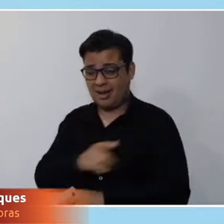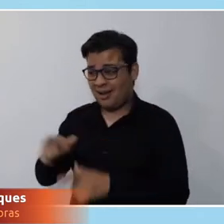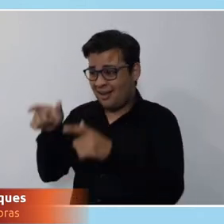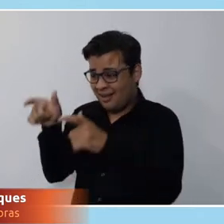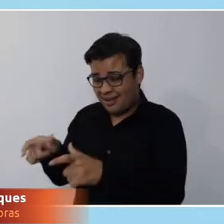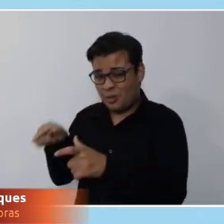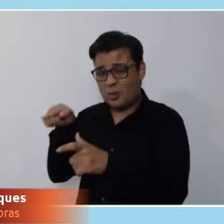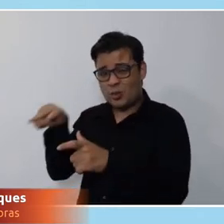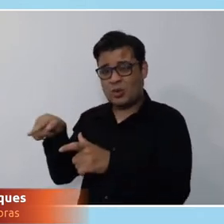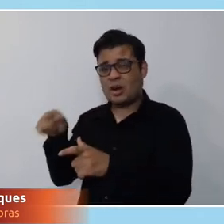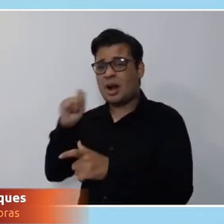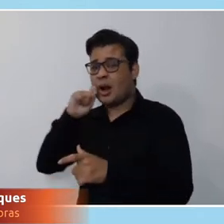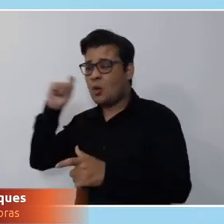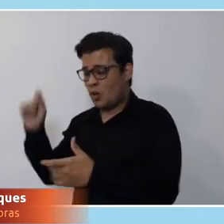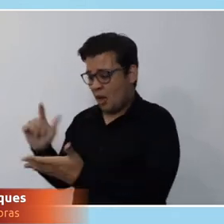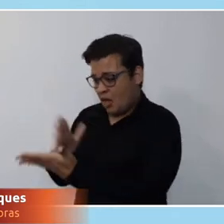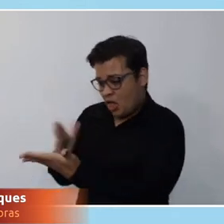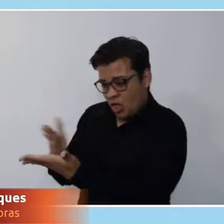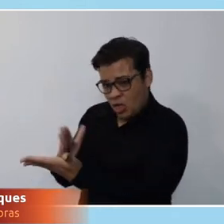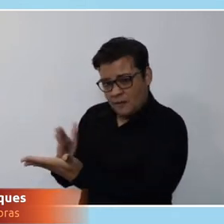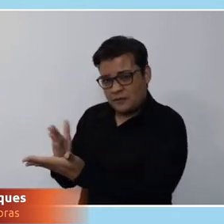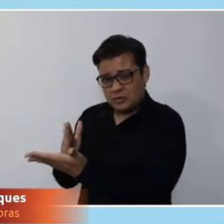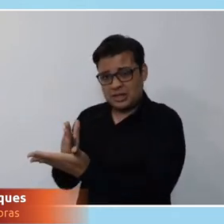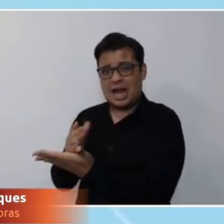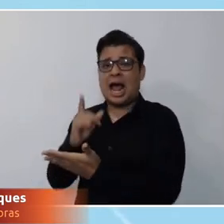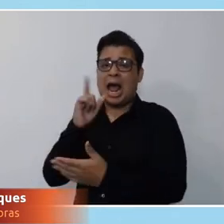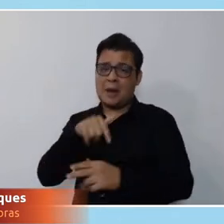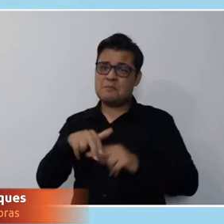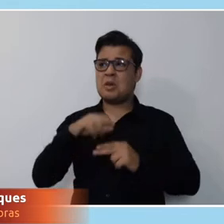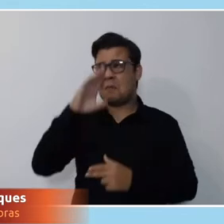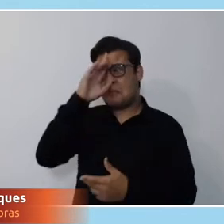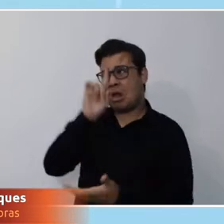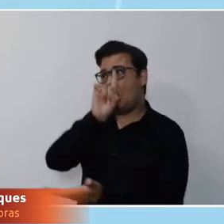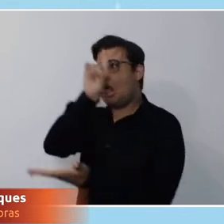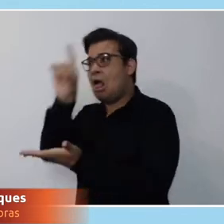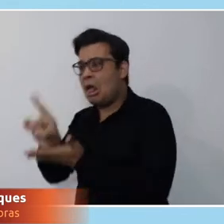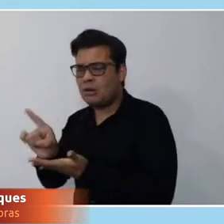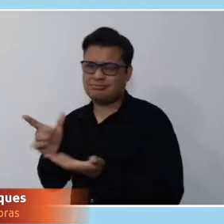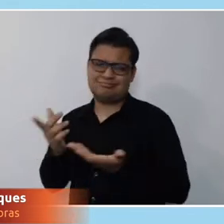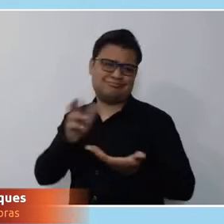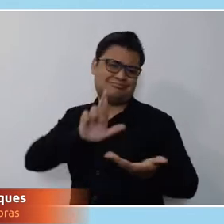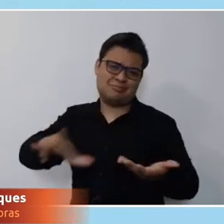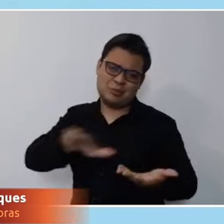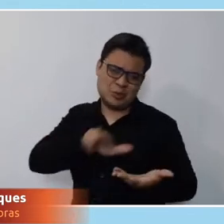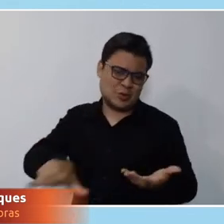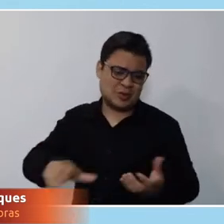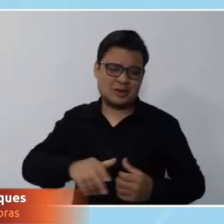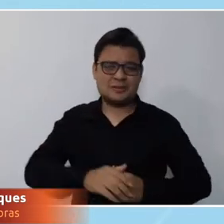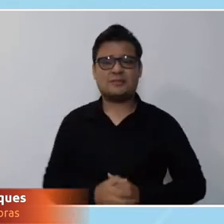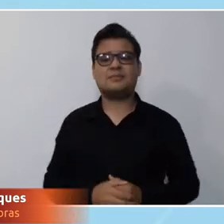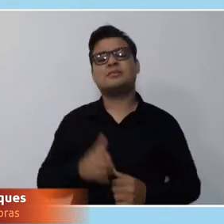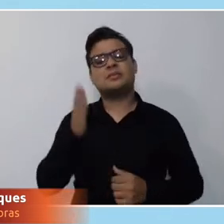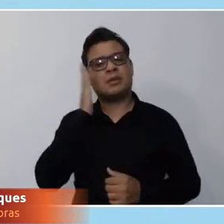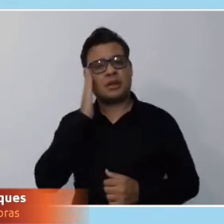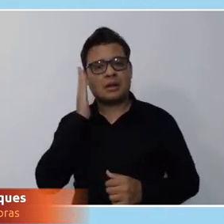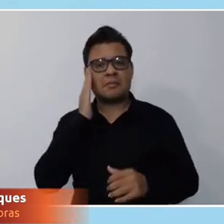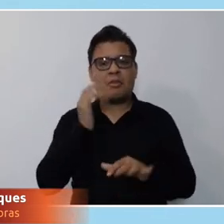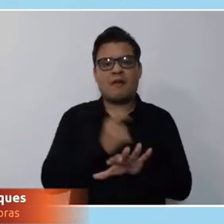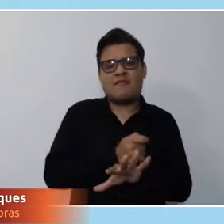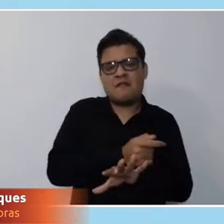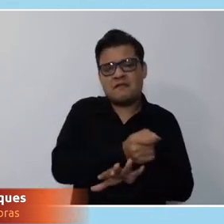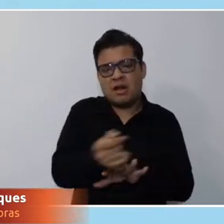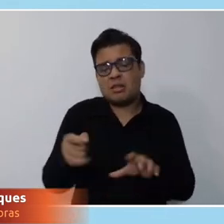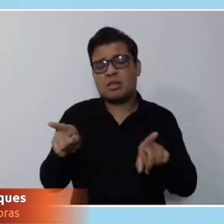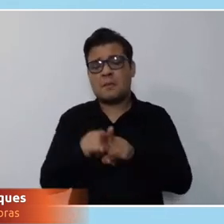que ver com a presença ou não de Jair Messias Bolsonaro. Apesar das fake news e desse grupo bolsonarista